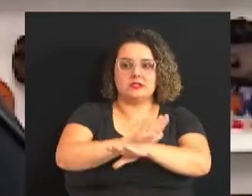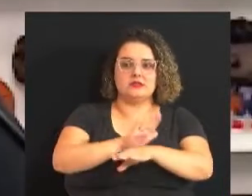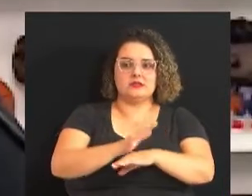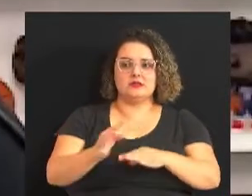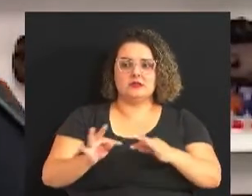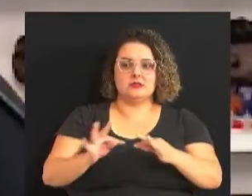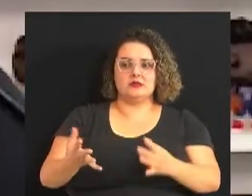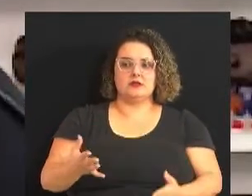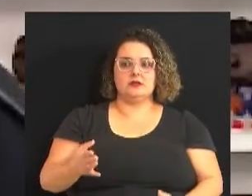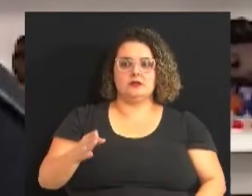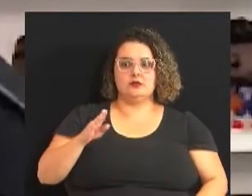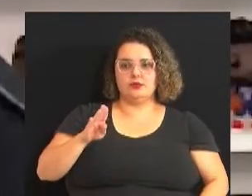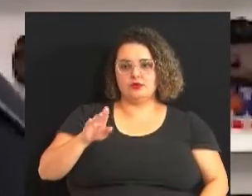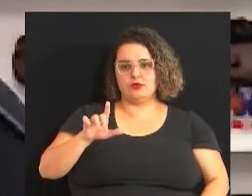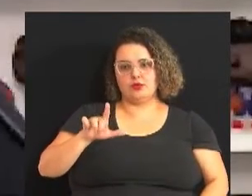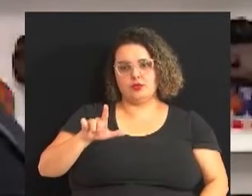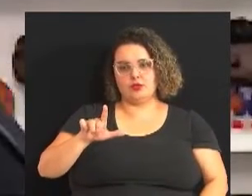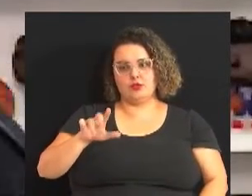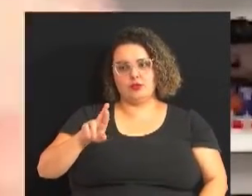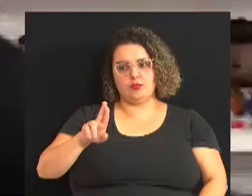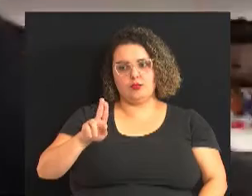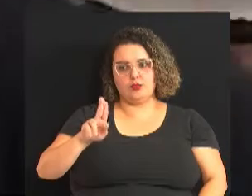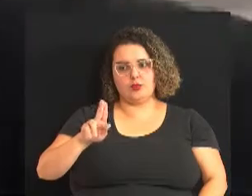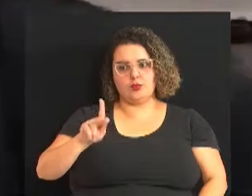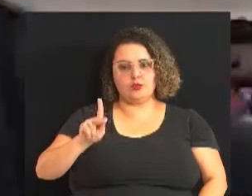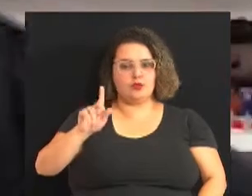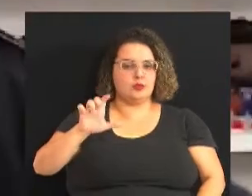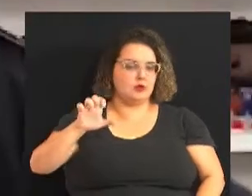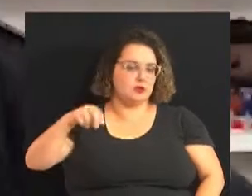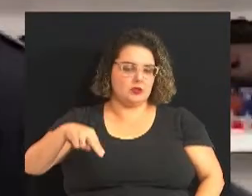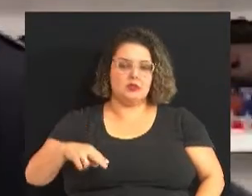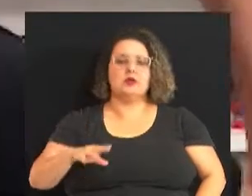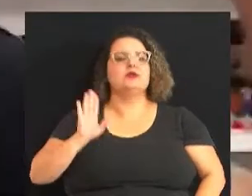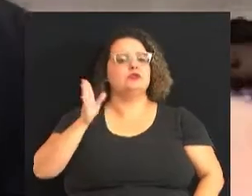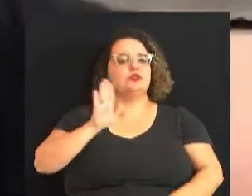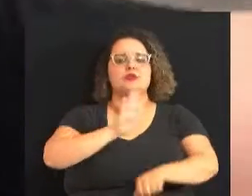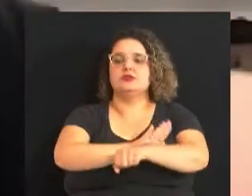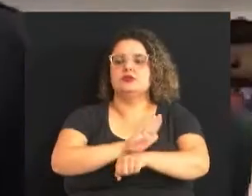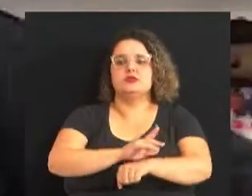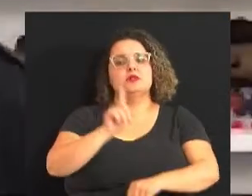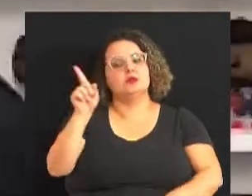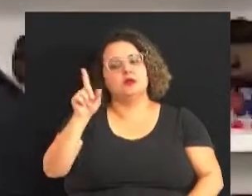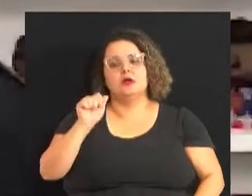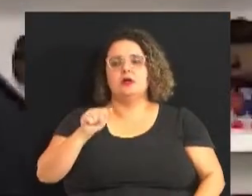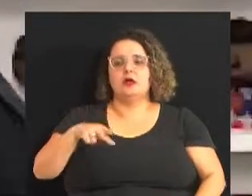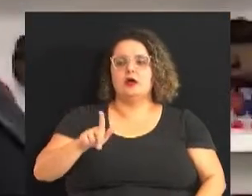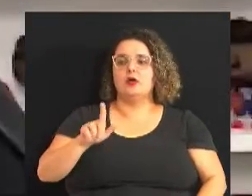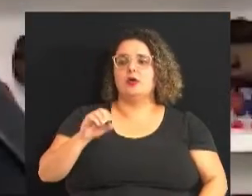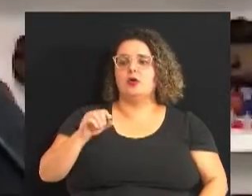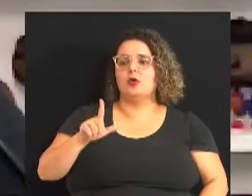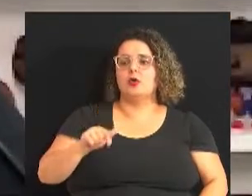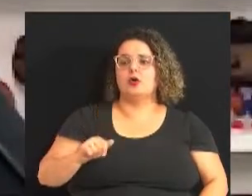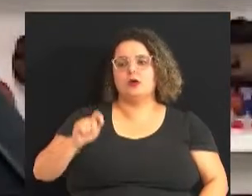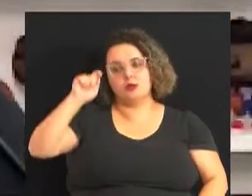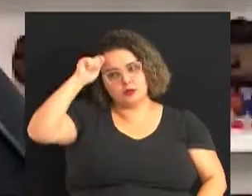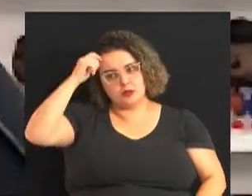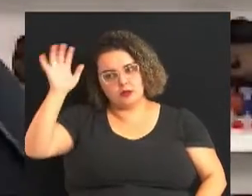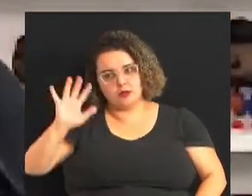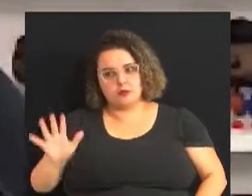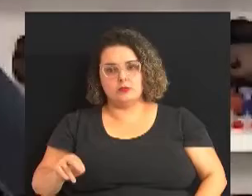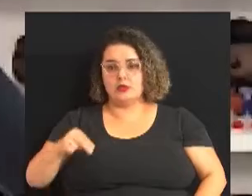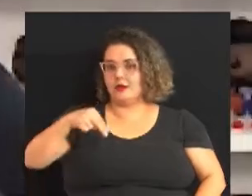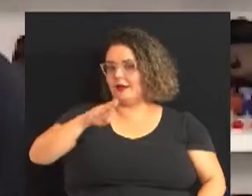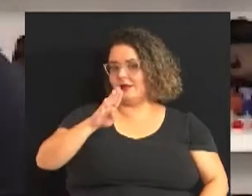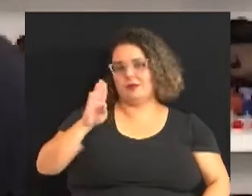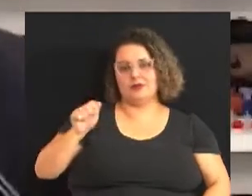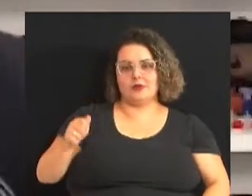do Brooklyn Nets. Ele já foi assistente por lá, Ótimo. ele é assistente de um time na Angola que disputa o campeonato africano que é chancelado pela NBA. O